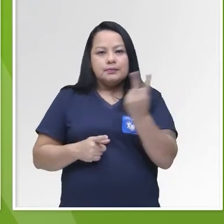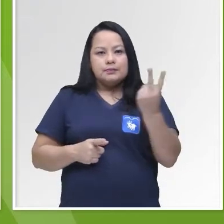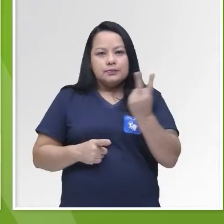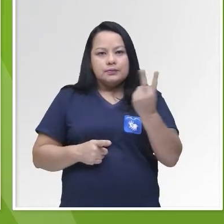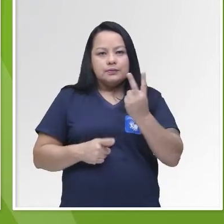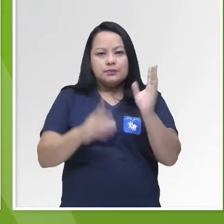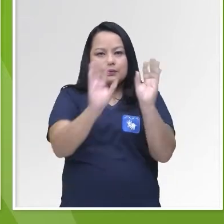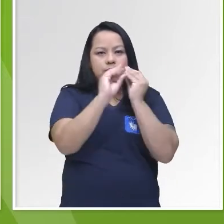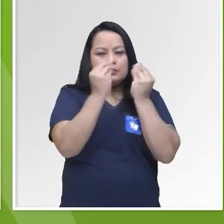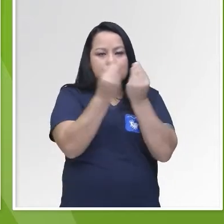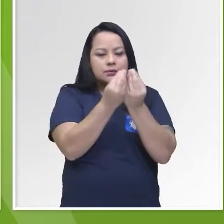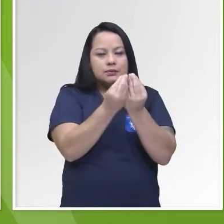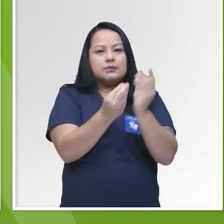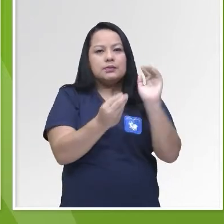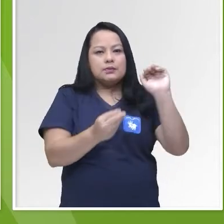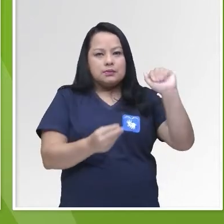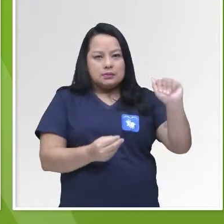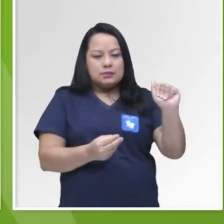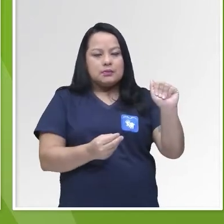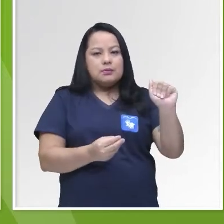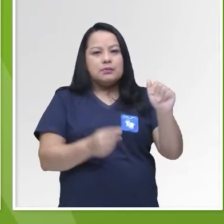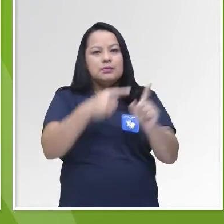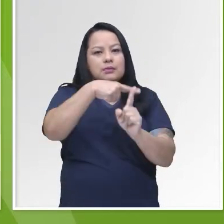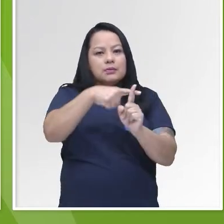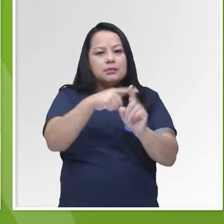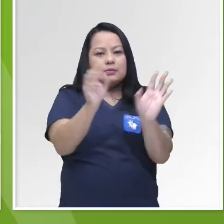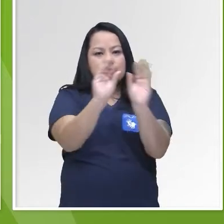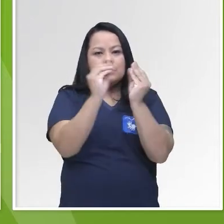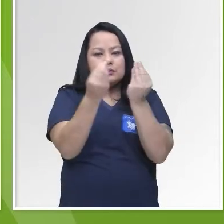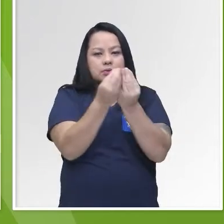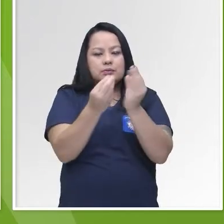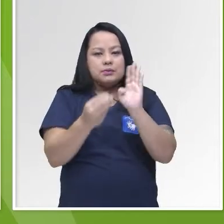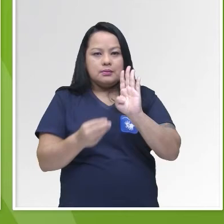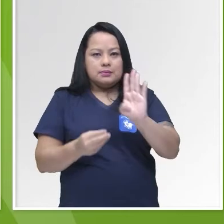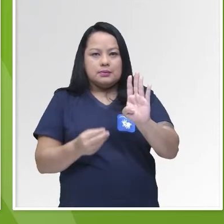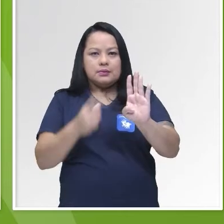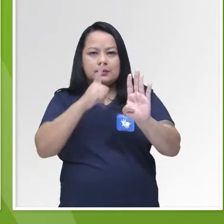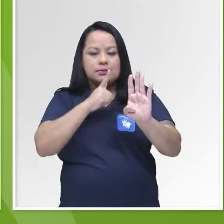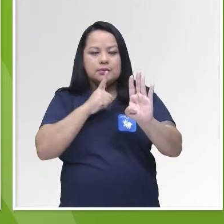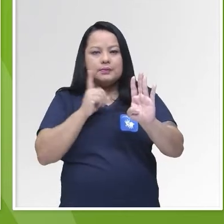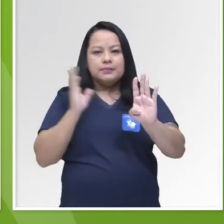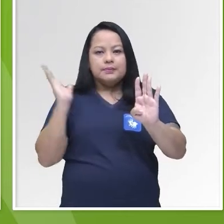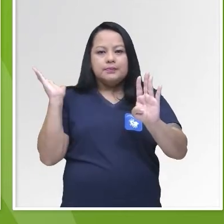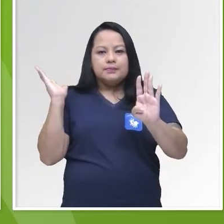substâncias, eu posso ter mais, tá? Eu tenho duas substâncias.